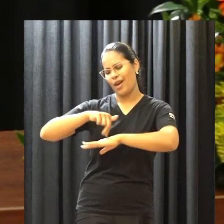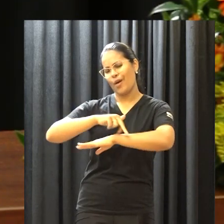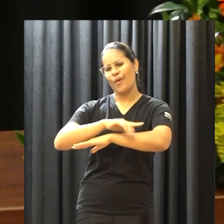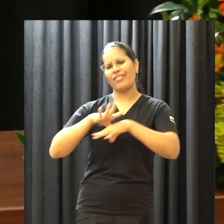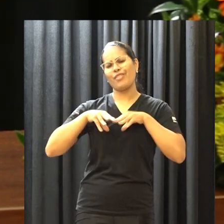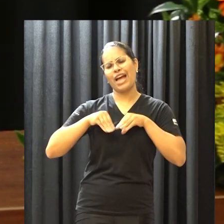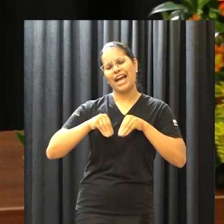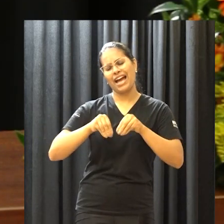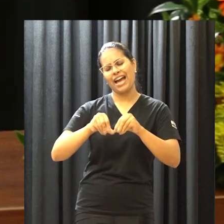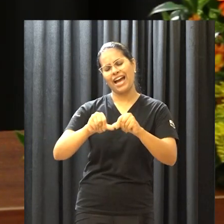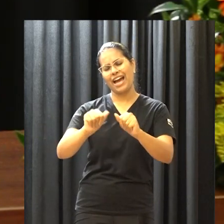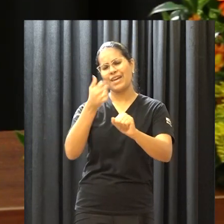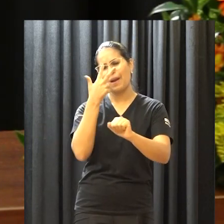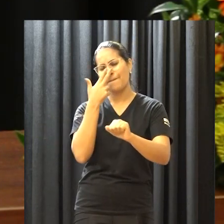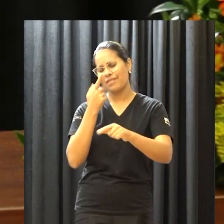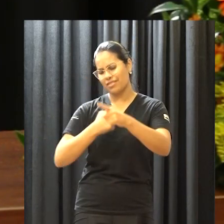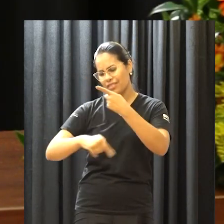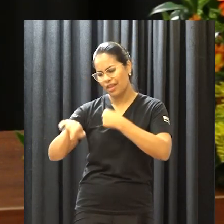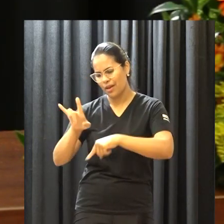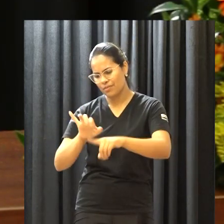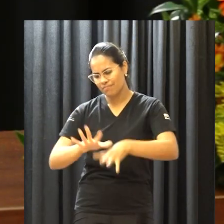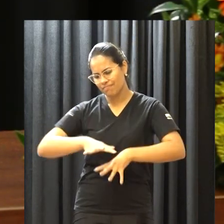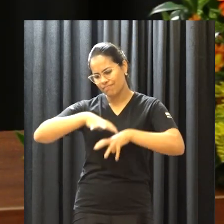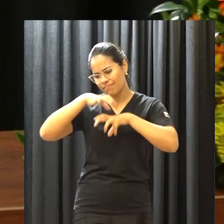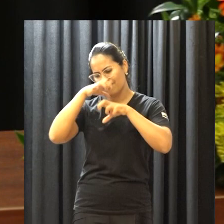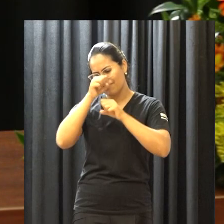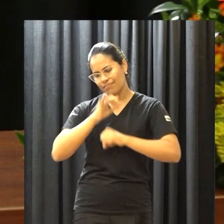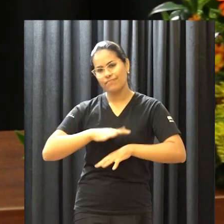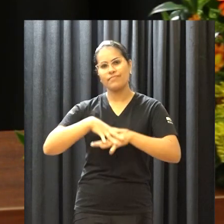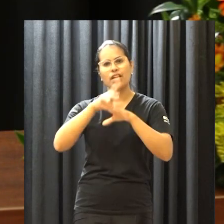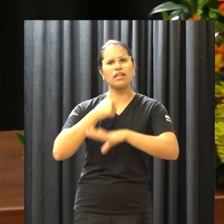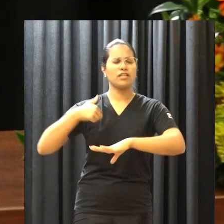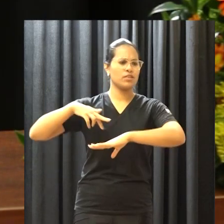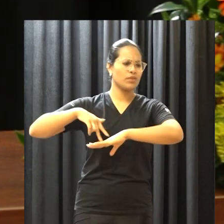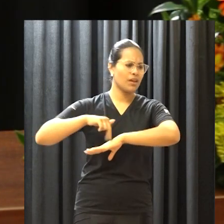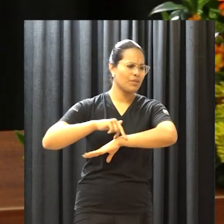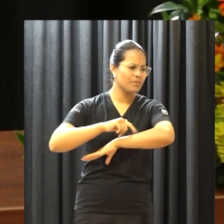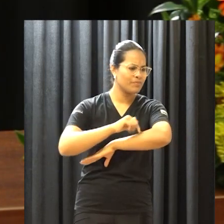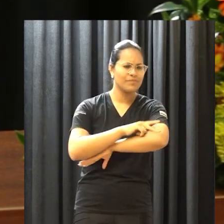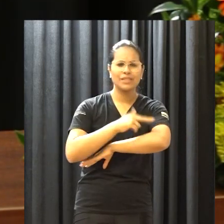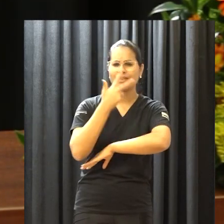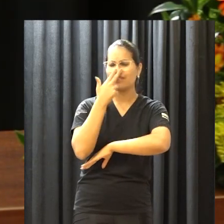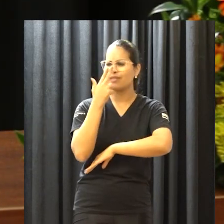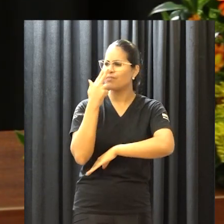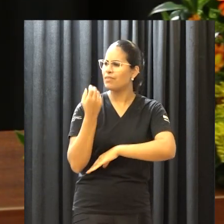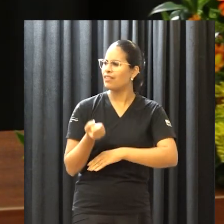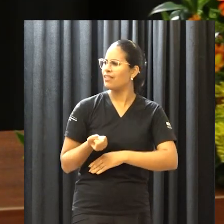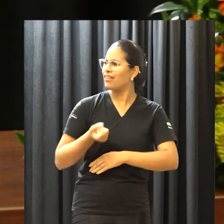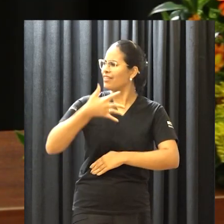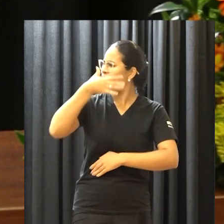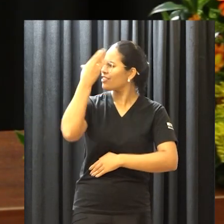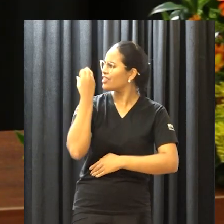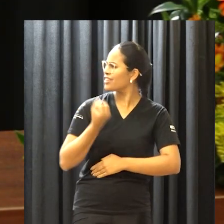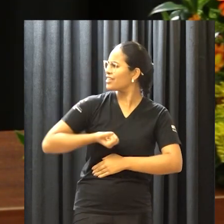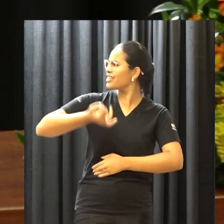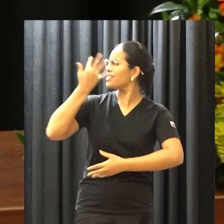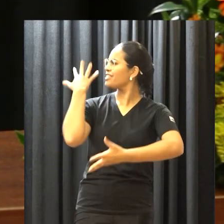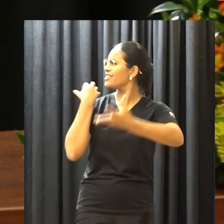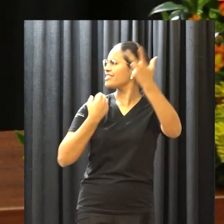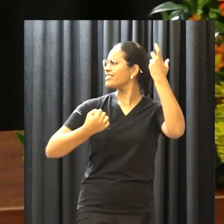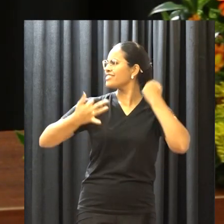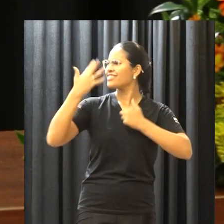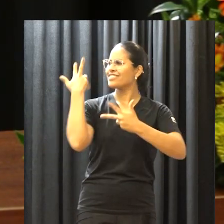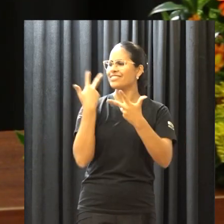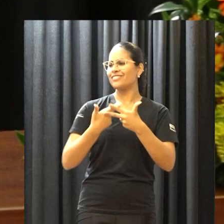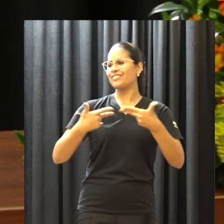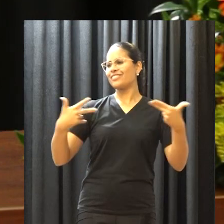tira, que me desabafa, assim, ó. Aí eu vou caminhando e aquilo vai ficando tudo para fora. Eu sento na beira da praia e, se